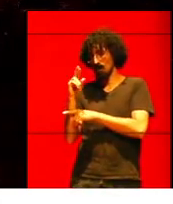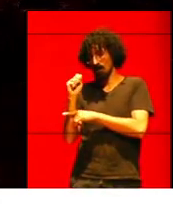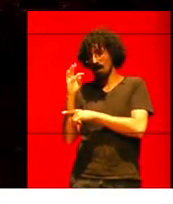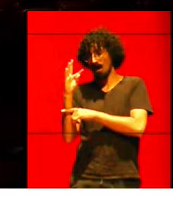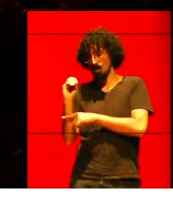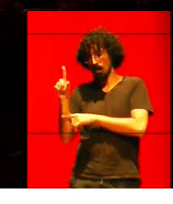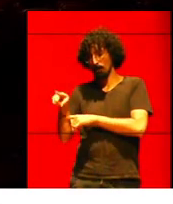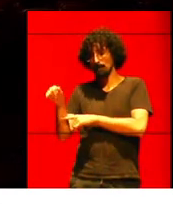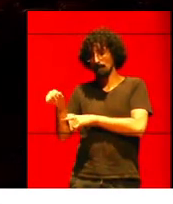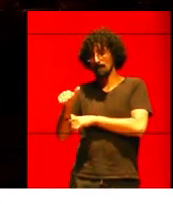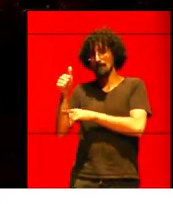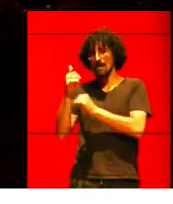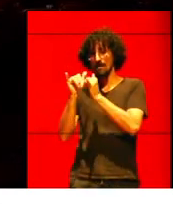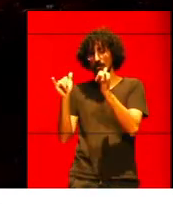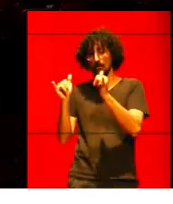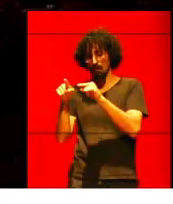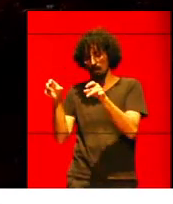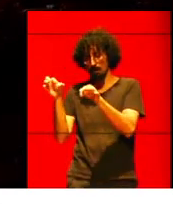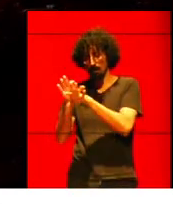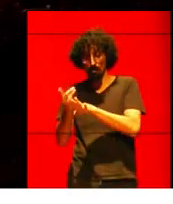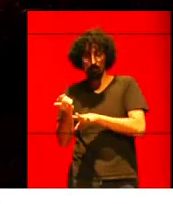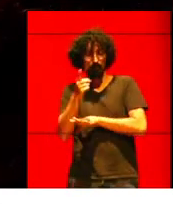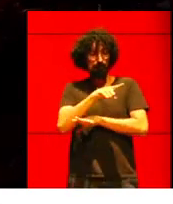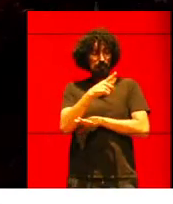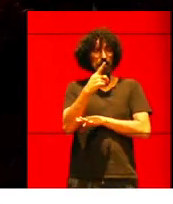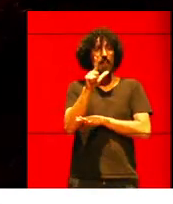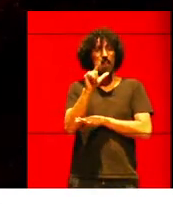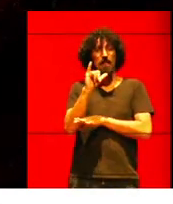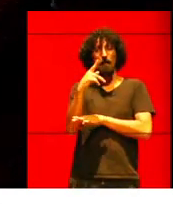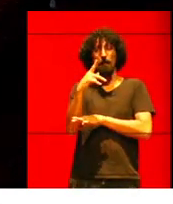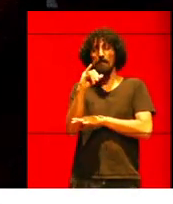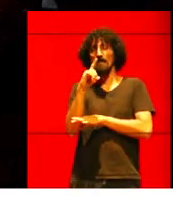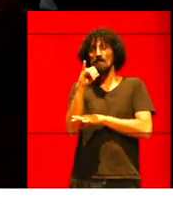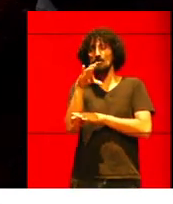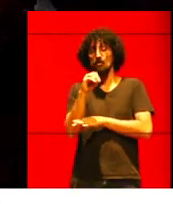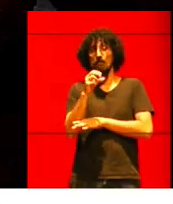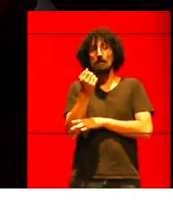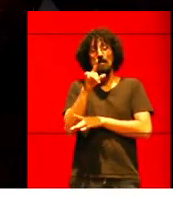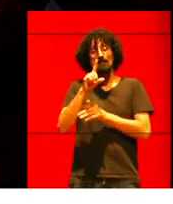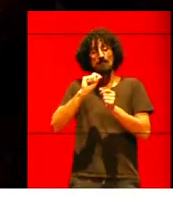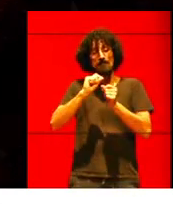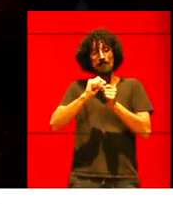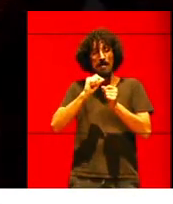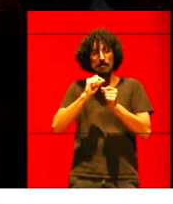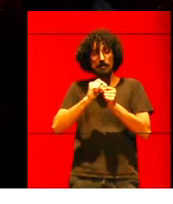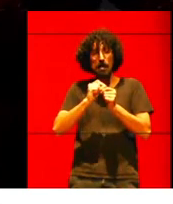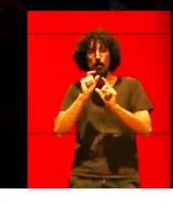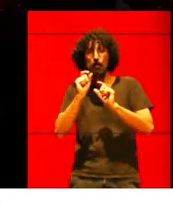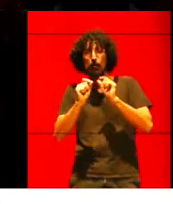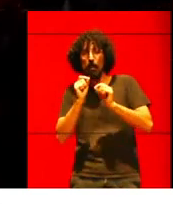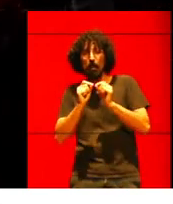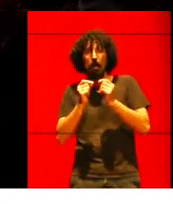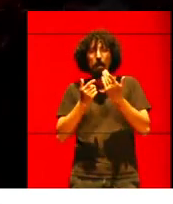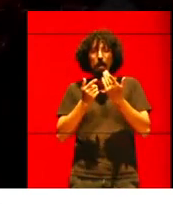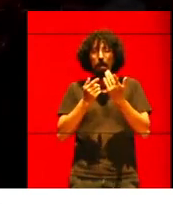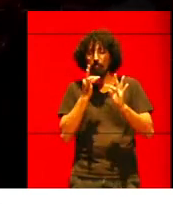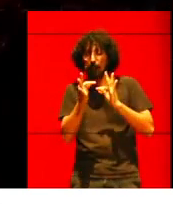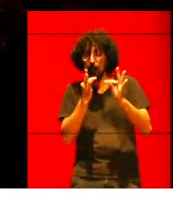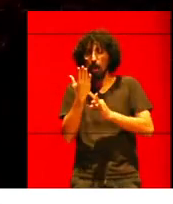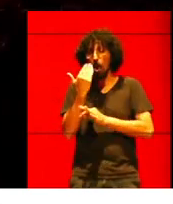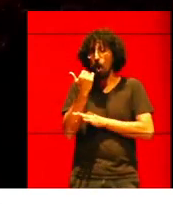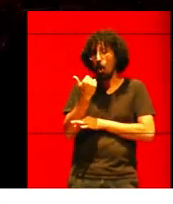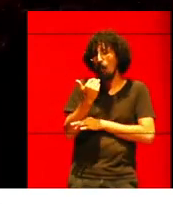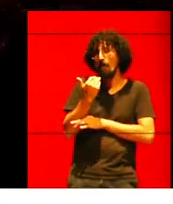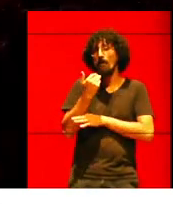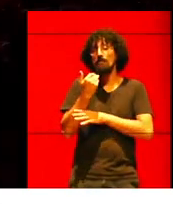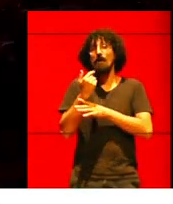carboidratos, nós vamos para os lipídios. E aí, quando você está fazendo dieta, é a parte mais difícil de você perder peso.